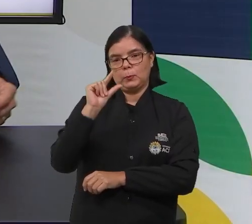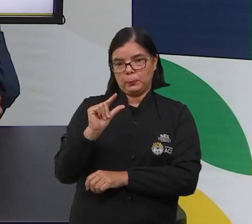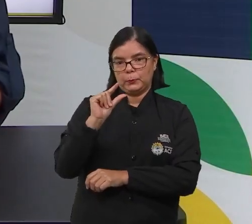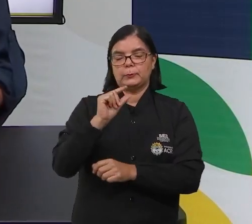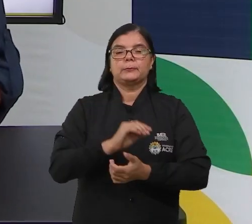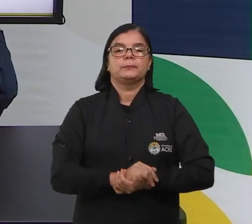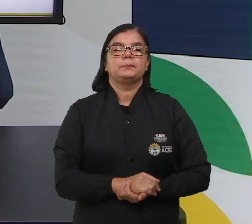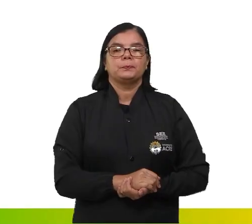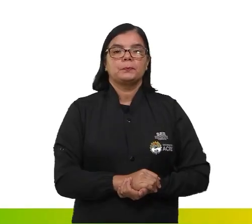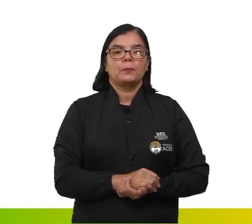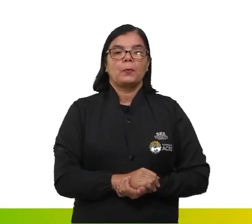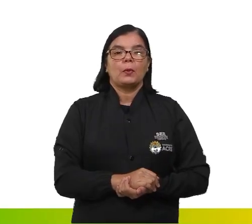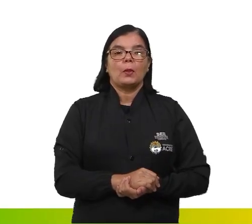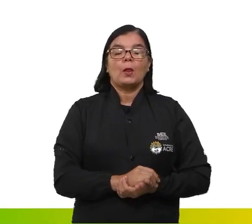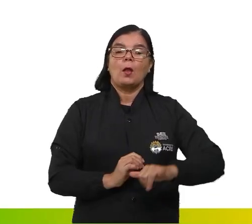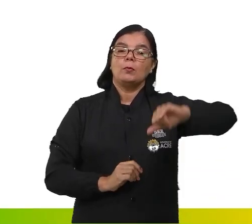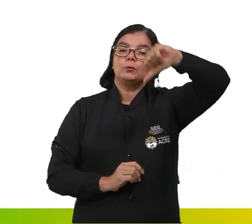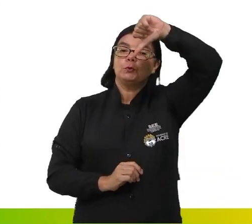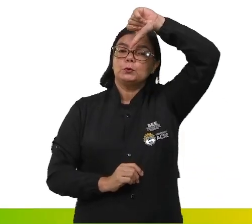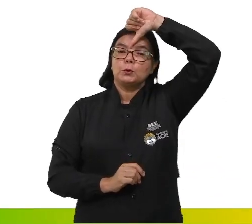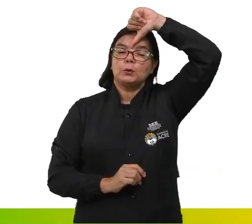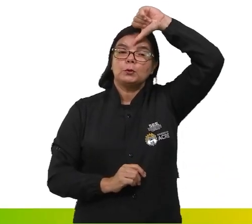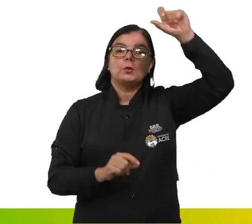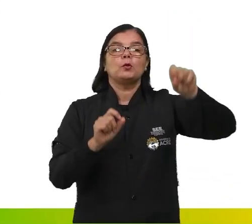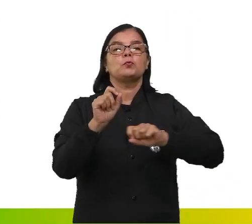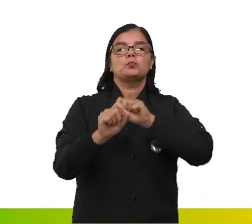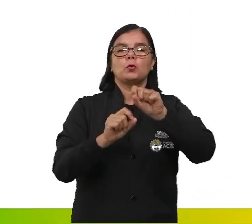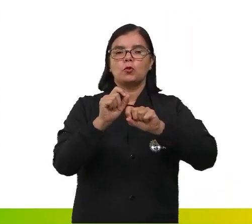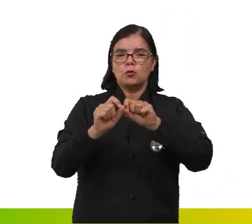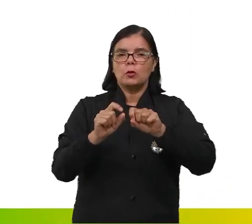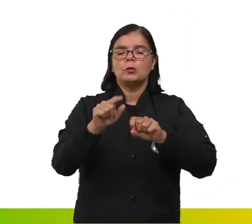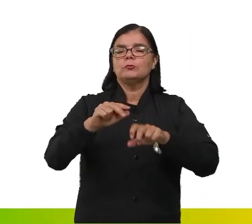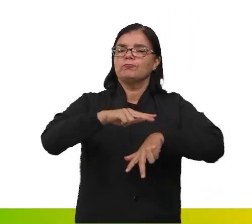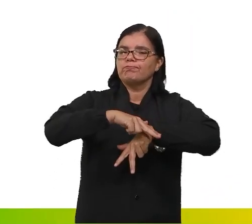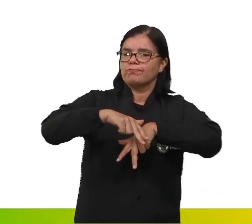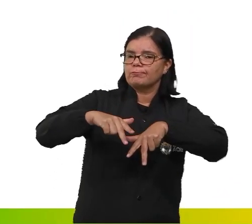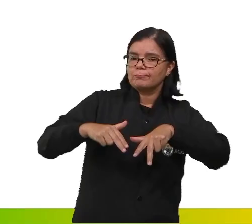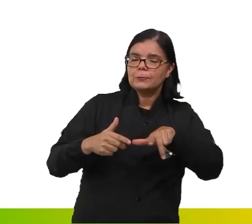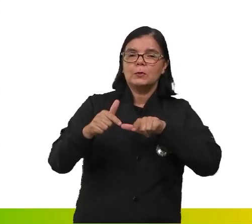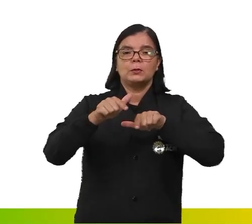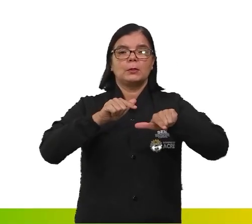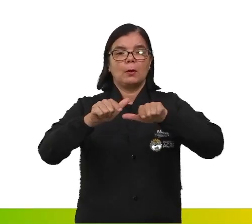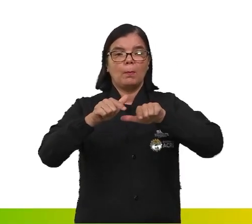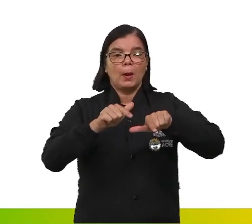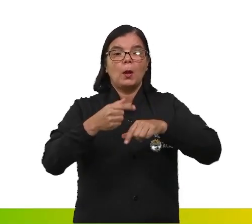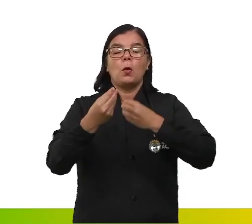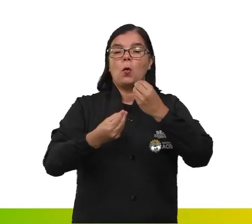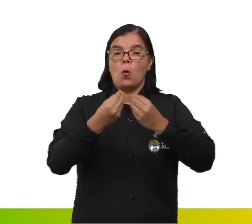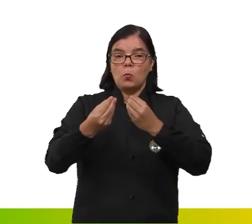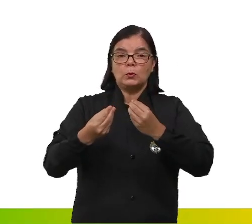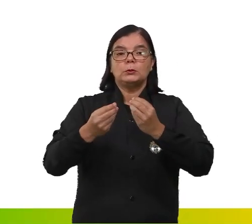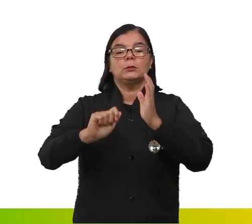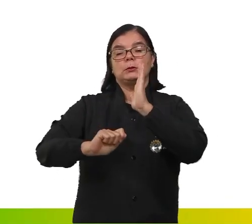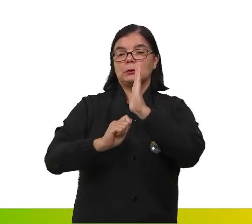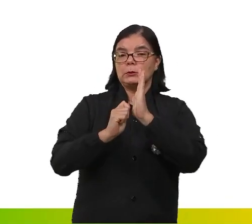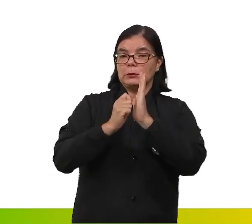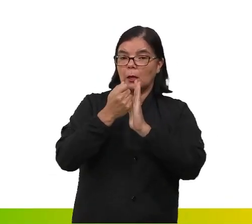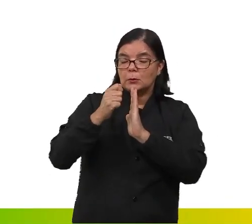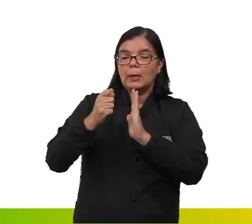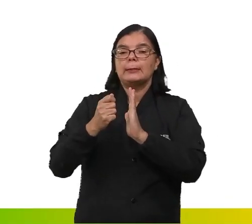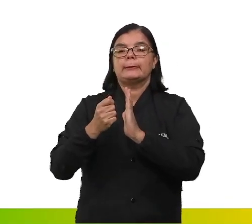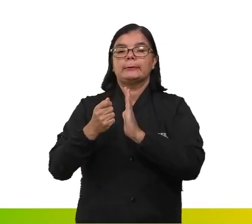pouco. Estereótipos. A manutenção de estereótipos de gênero no mercado de trabalho, como a associação